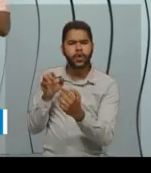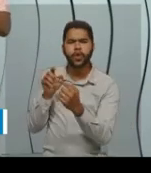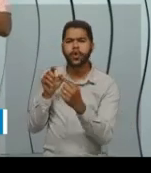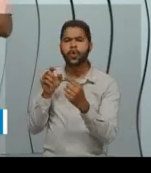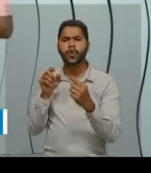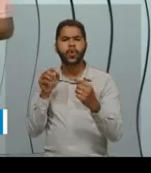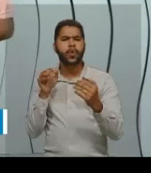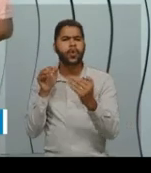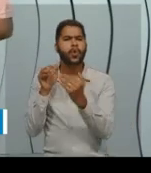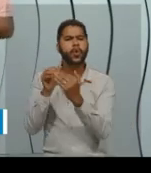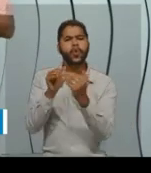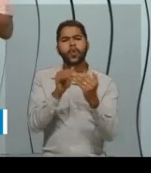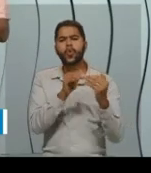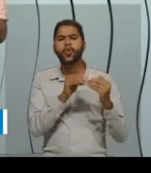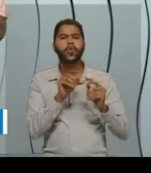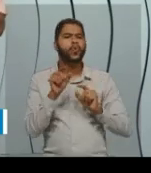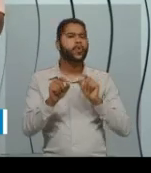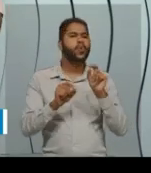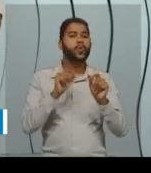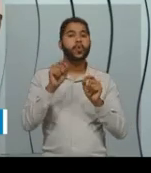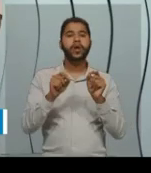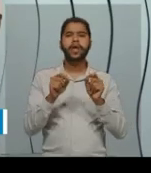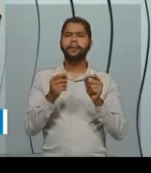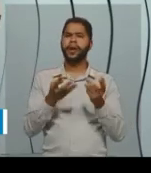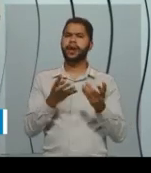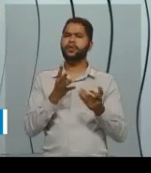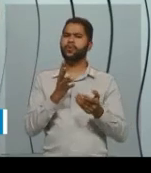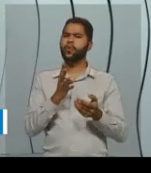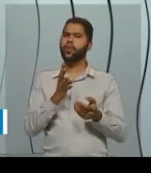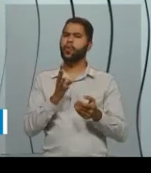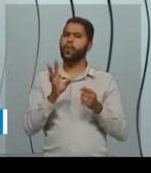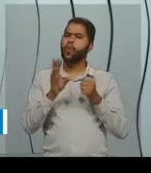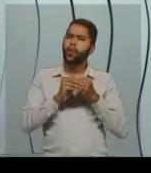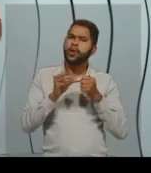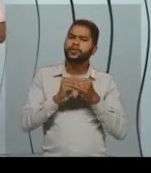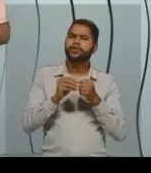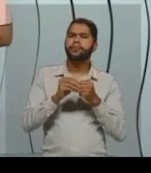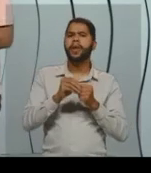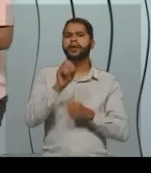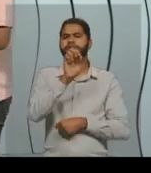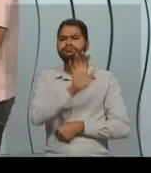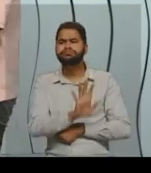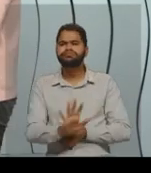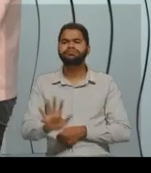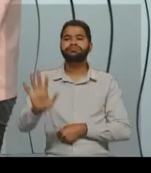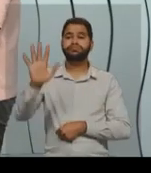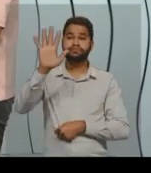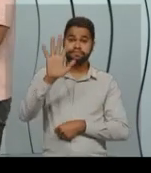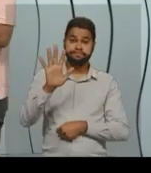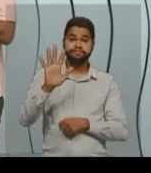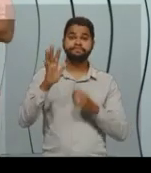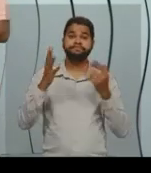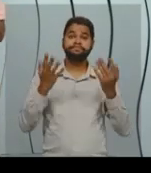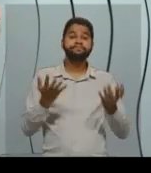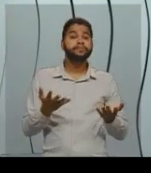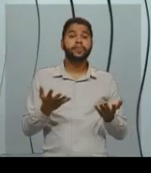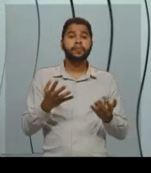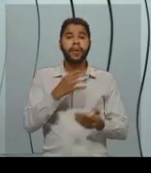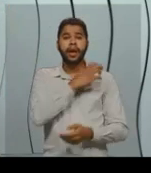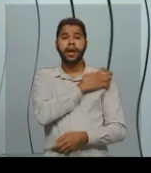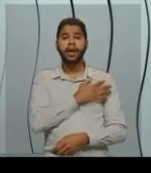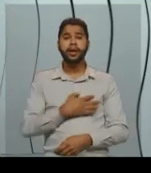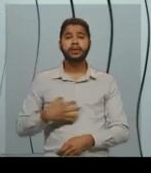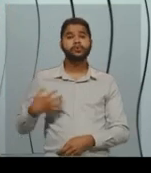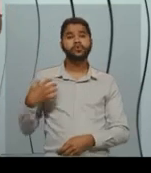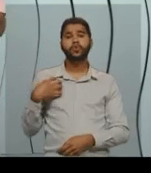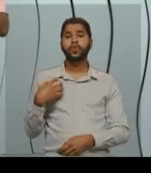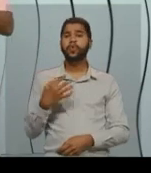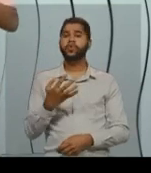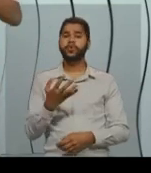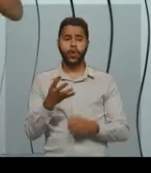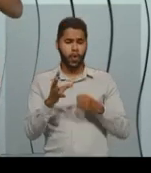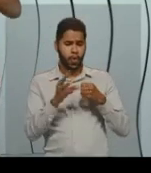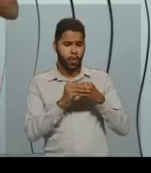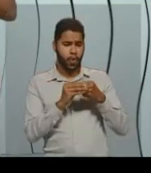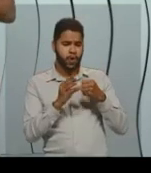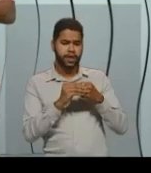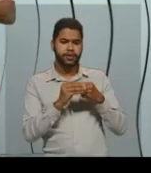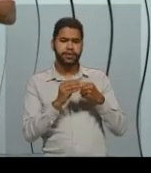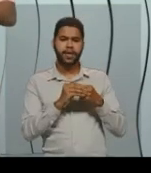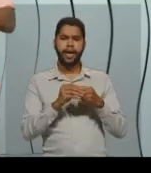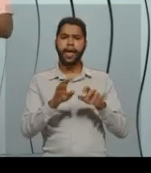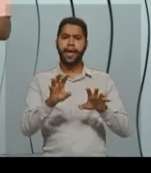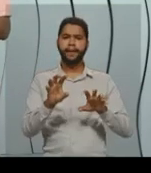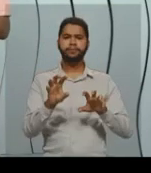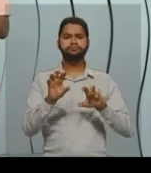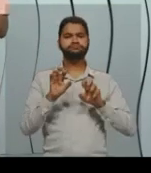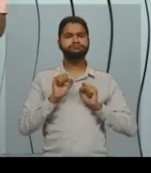chegar num conhecimento universal. Então, para Aristóteles, conhecer é o quê? Conhecer é